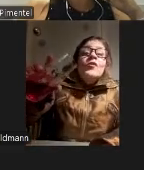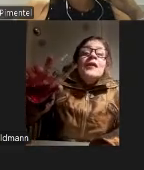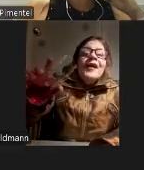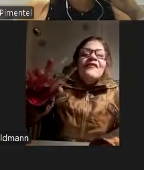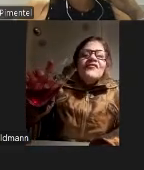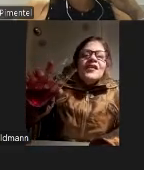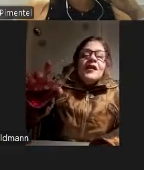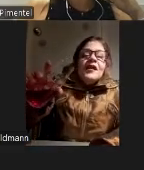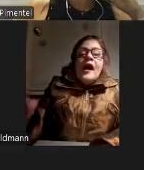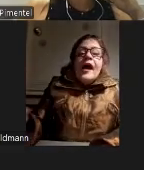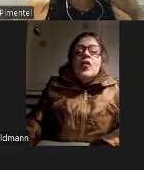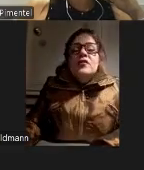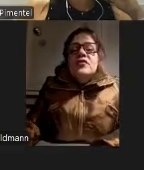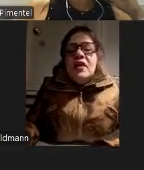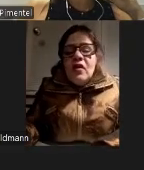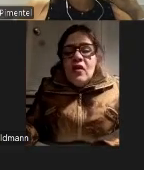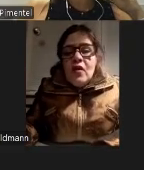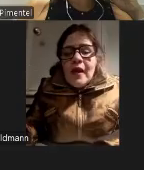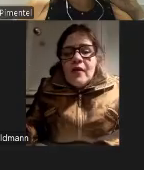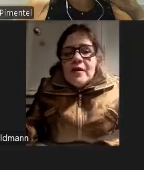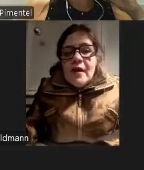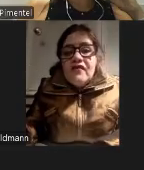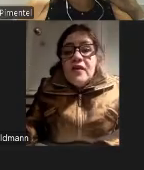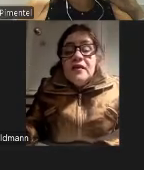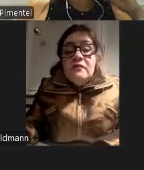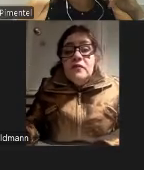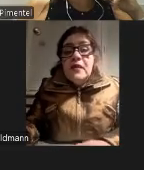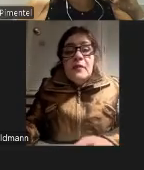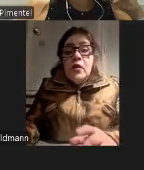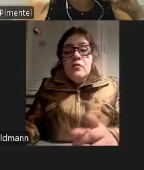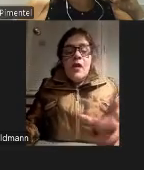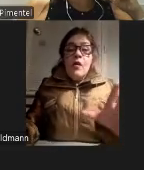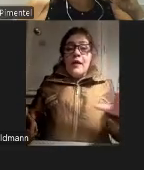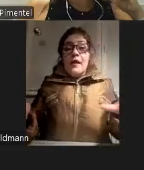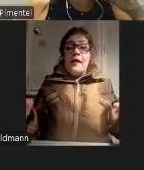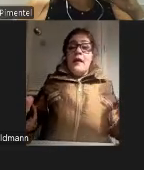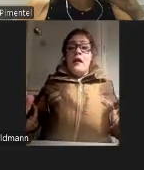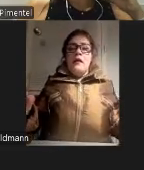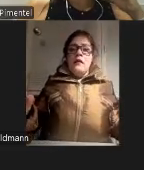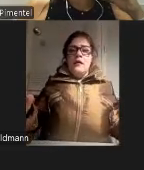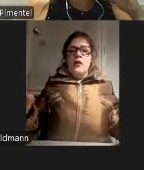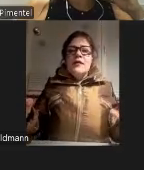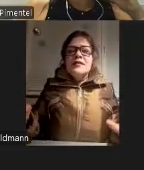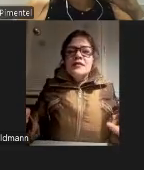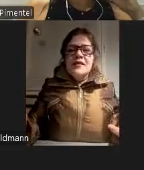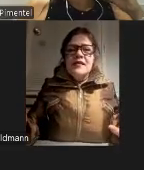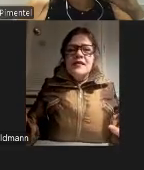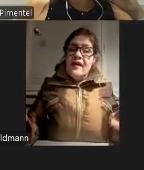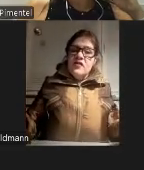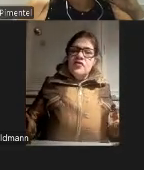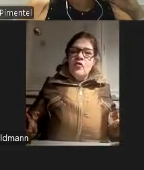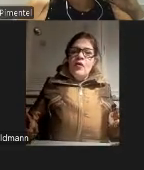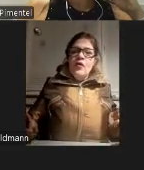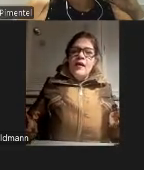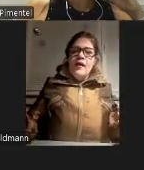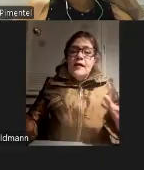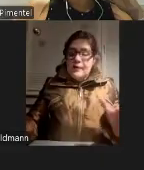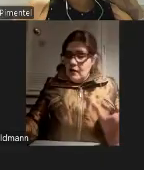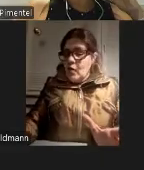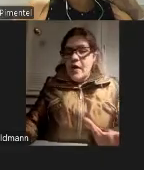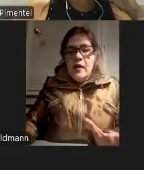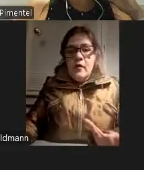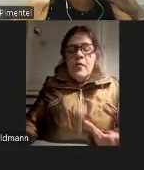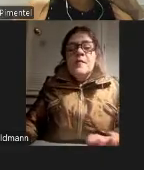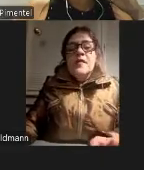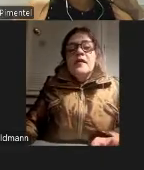uma aguinha para ver. Aí, quando você coloca uma aguinha para ver, depois de uma hora, como assim? Levantou? Ela